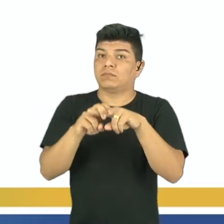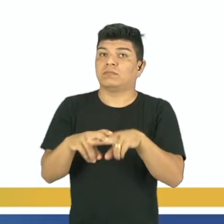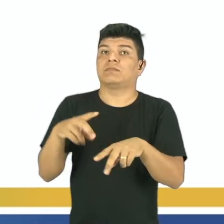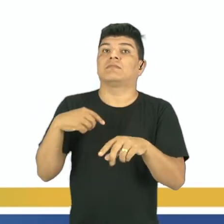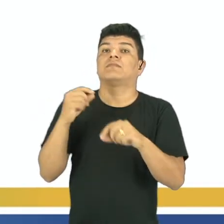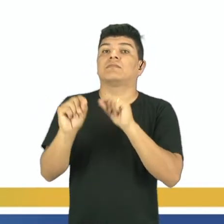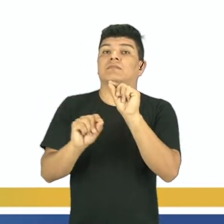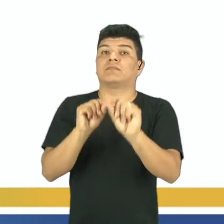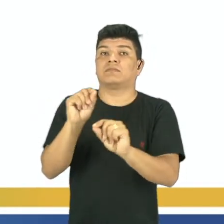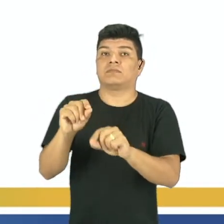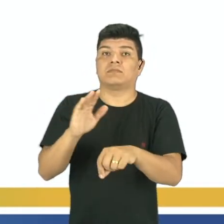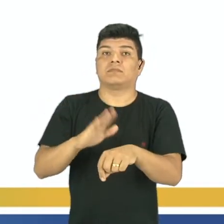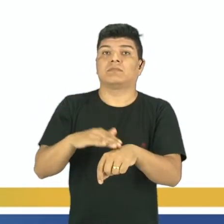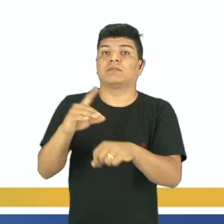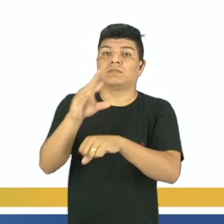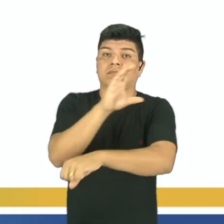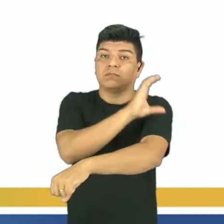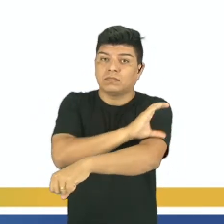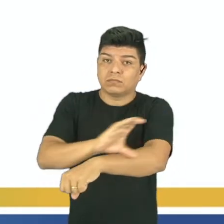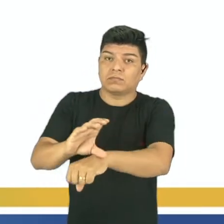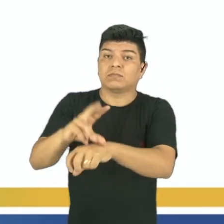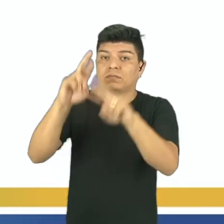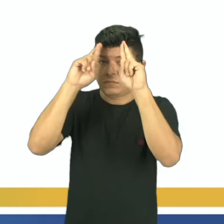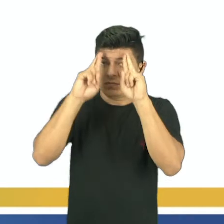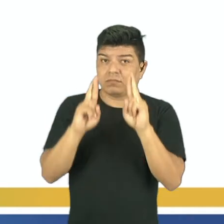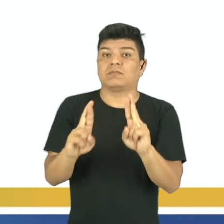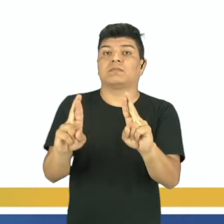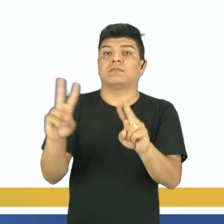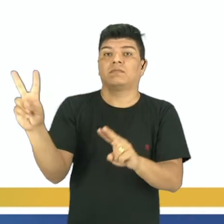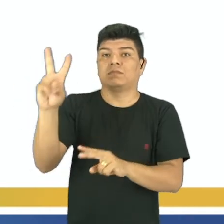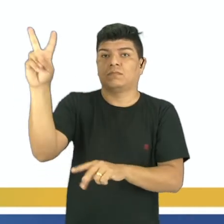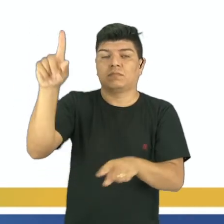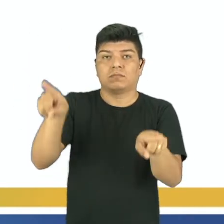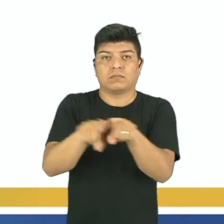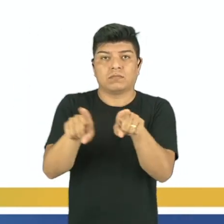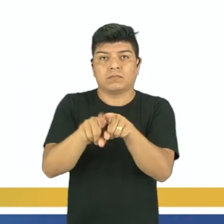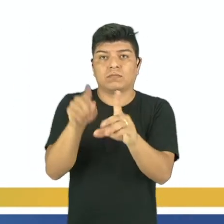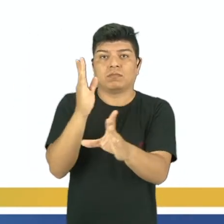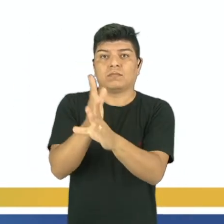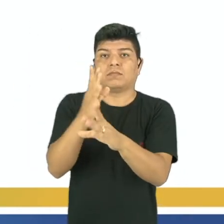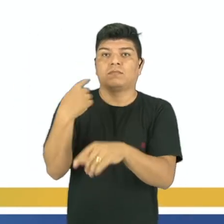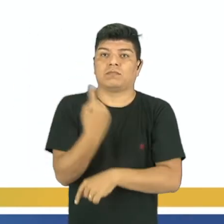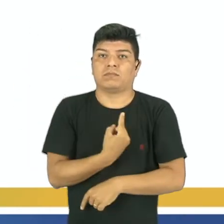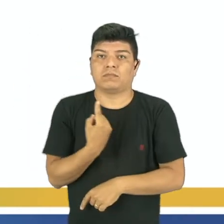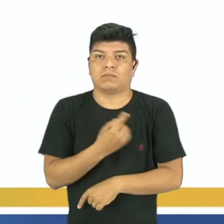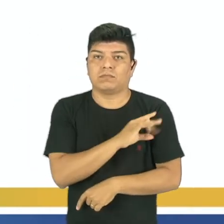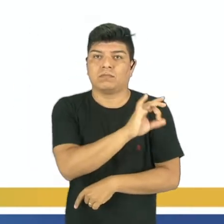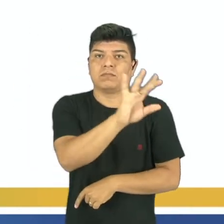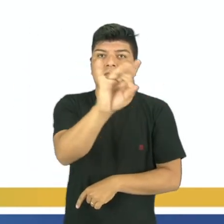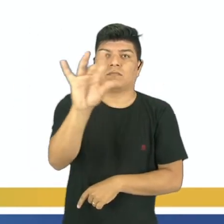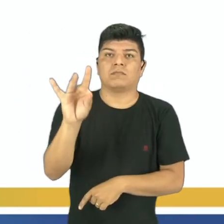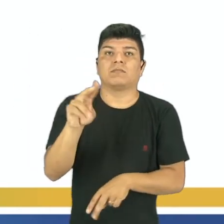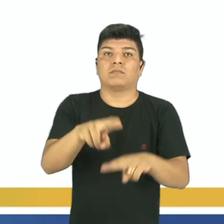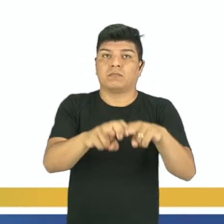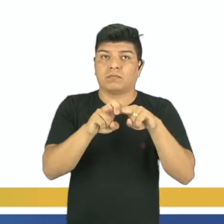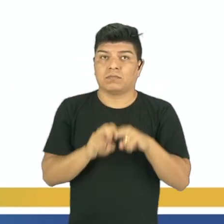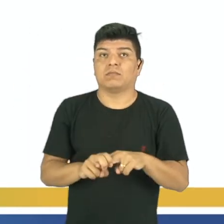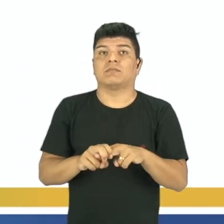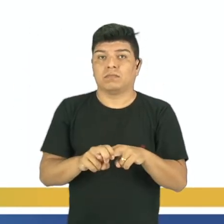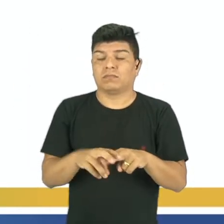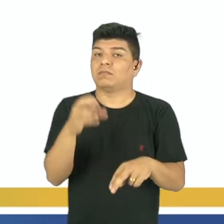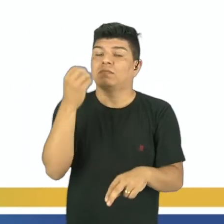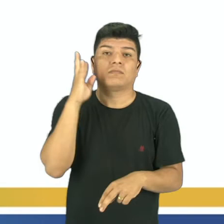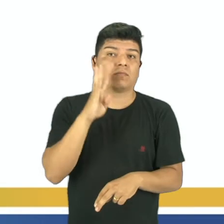de raças que tem suas culturas que devem ser respeitadas e valorizadas de acordo com as suas individualidades também, né? Então, acho que é